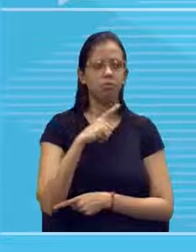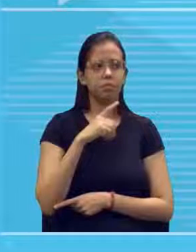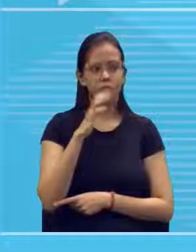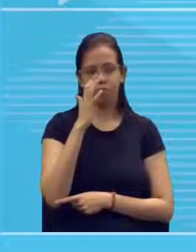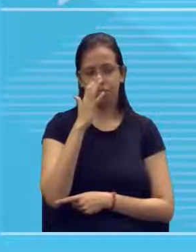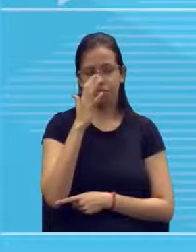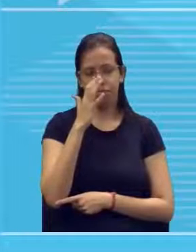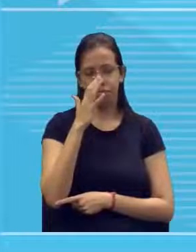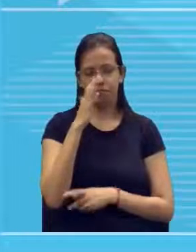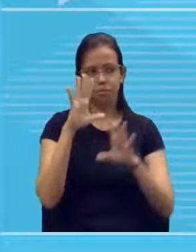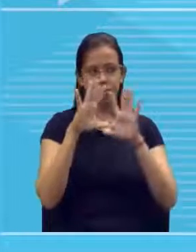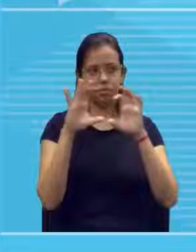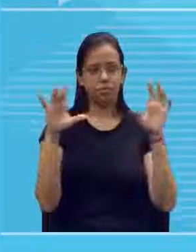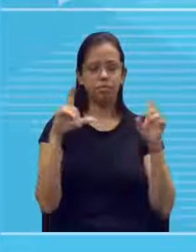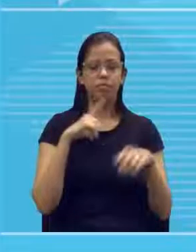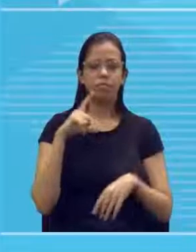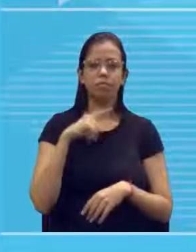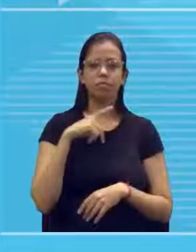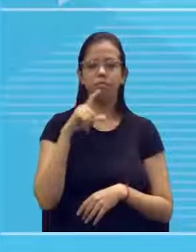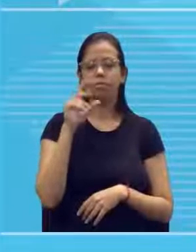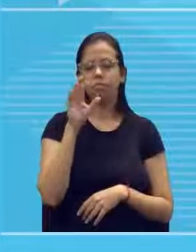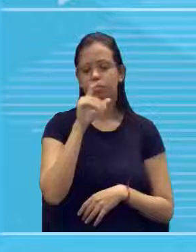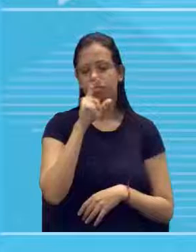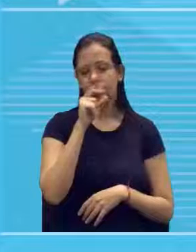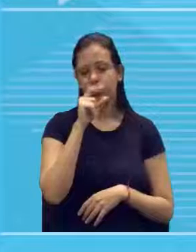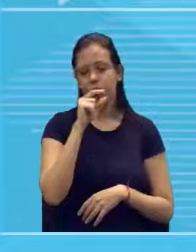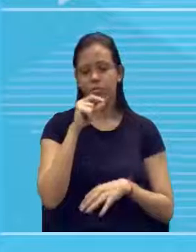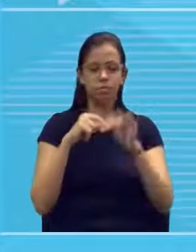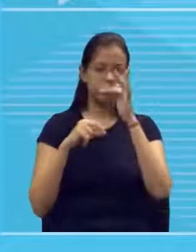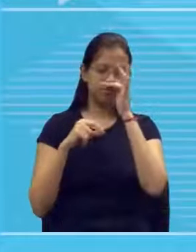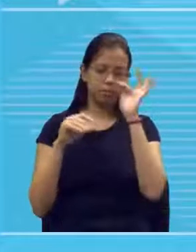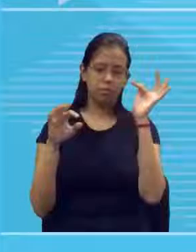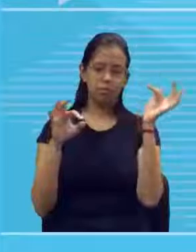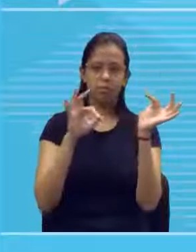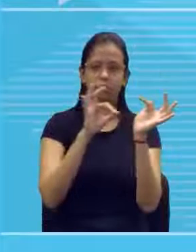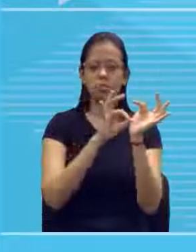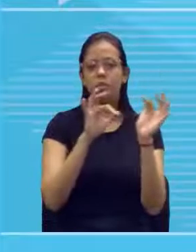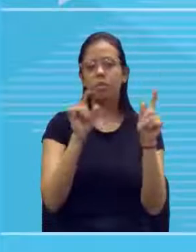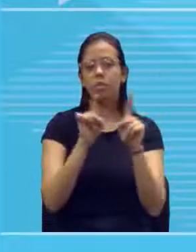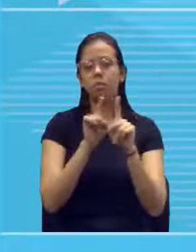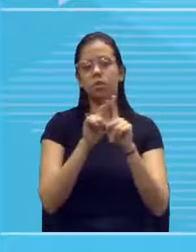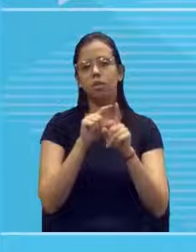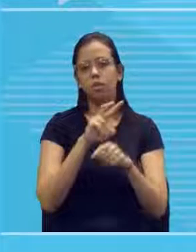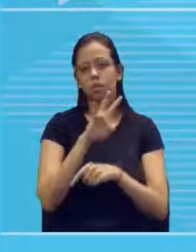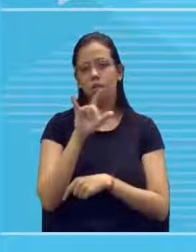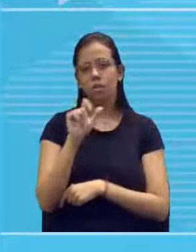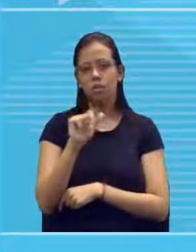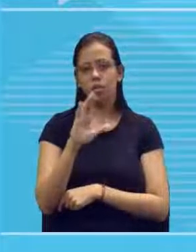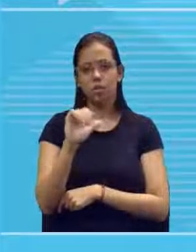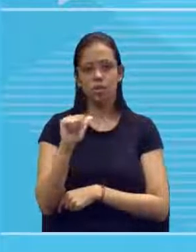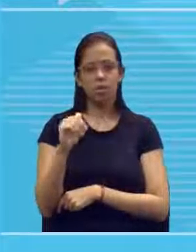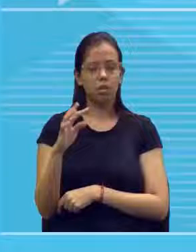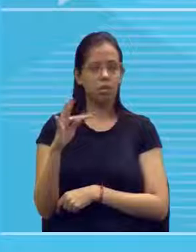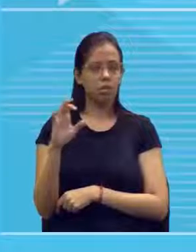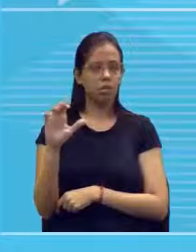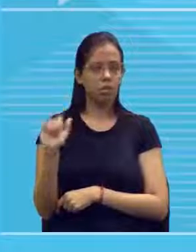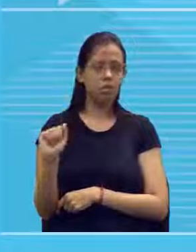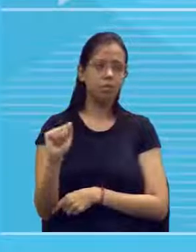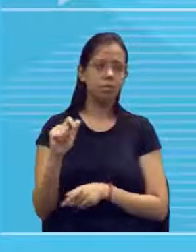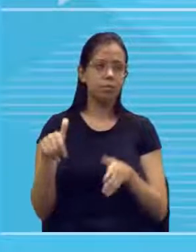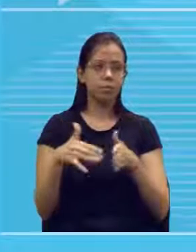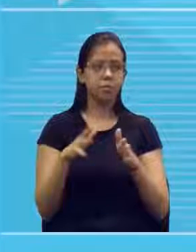observada a lenda do beija-flor Além da própria Via Láctea que é conhecida aí como caminho e da